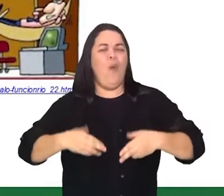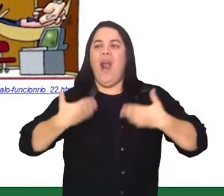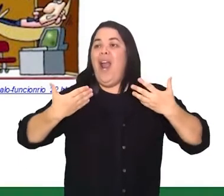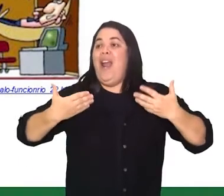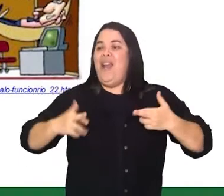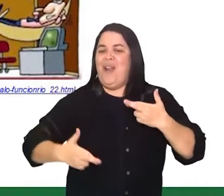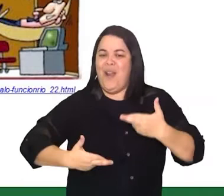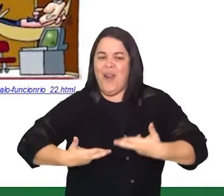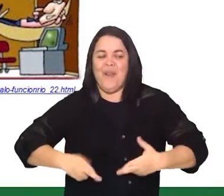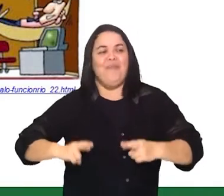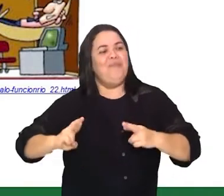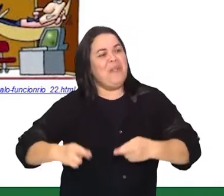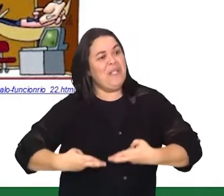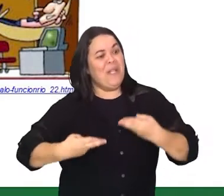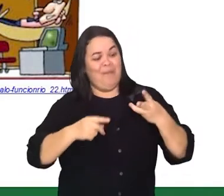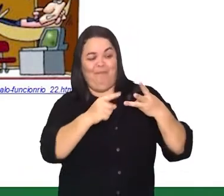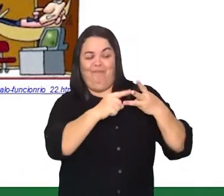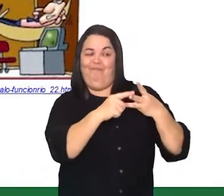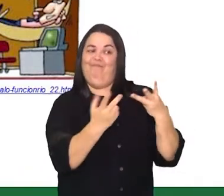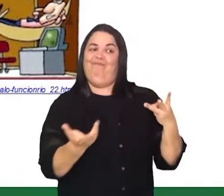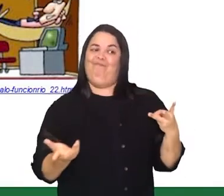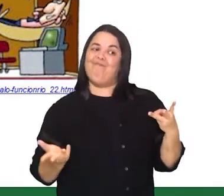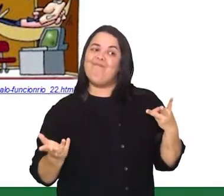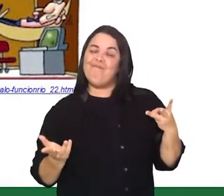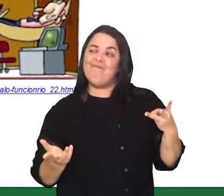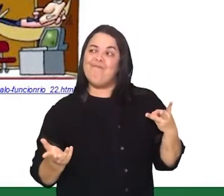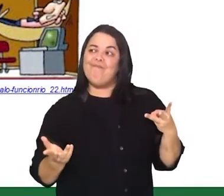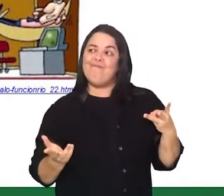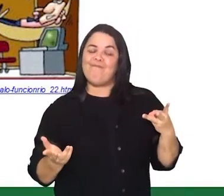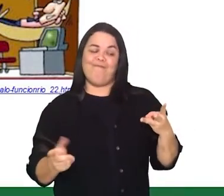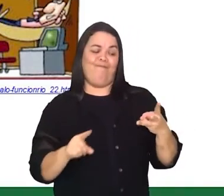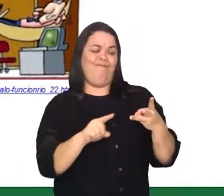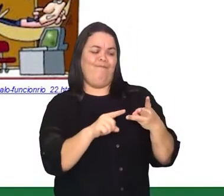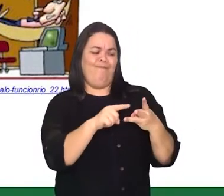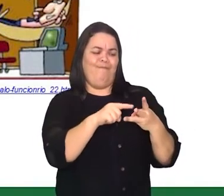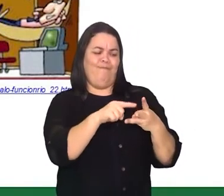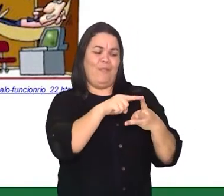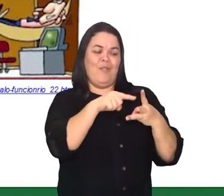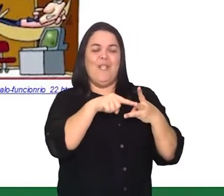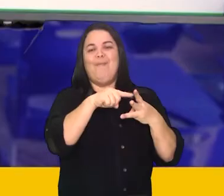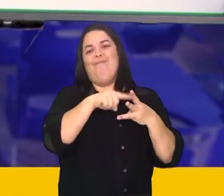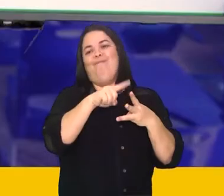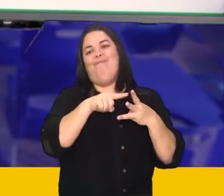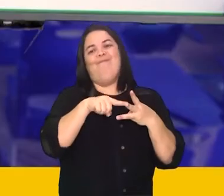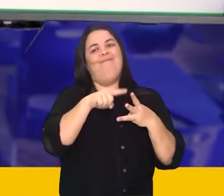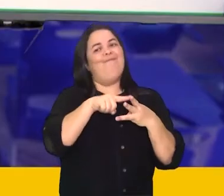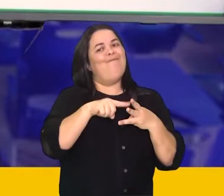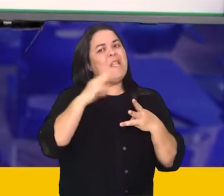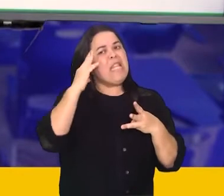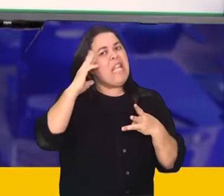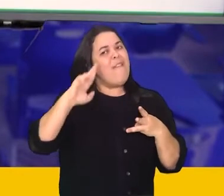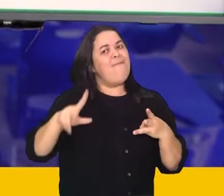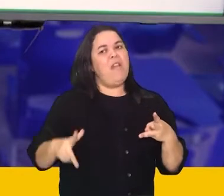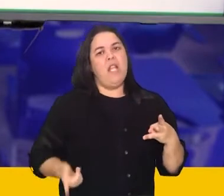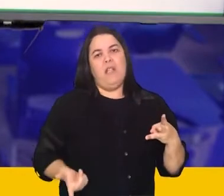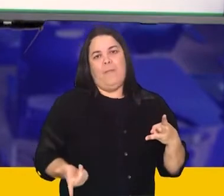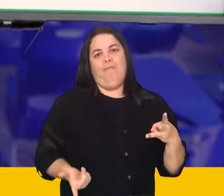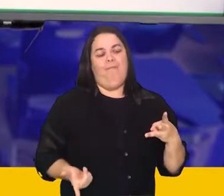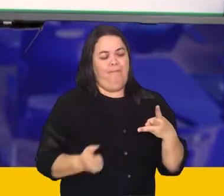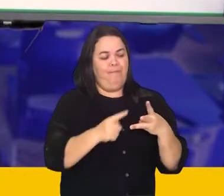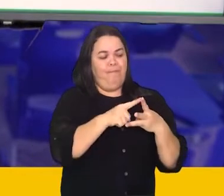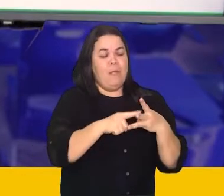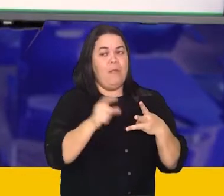foi balançar-se. Logo, compreende-se que os dois funcionários tiveram compreensões diferentes a respeito da